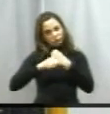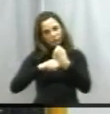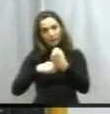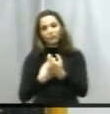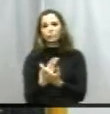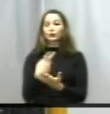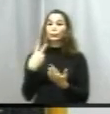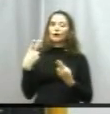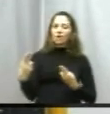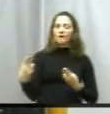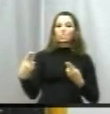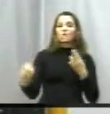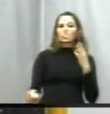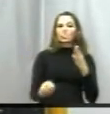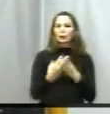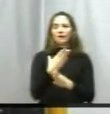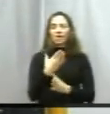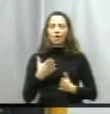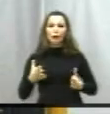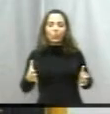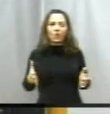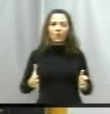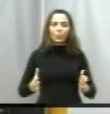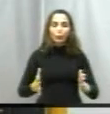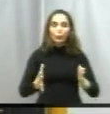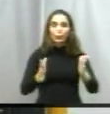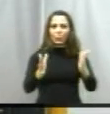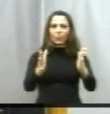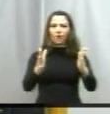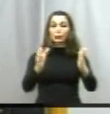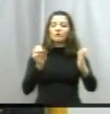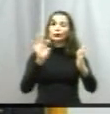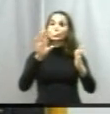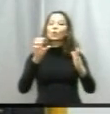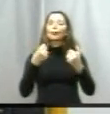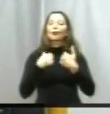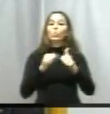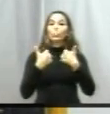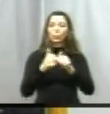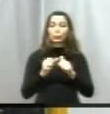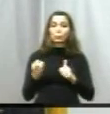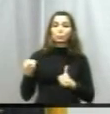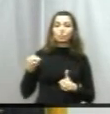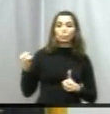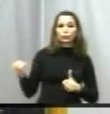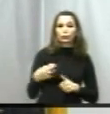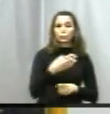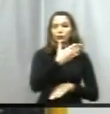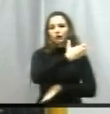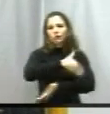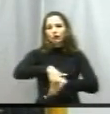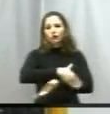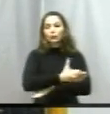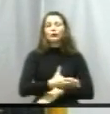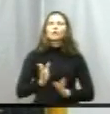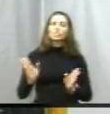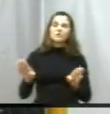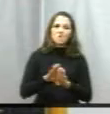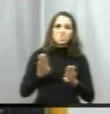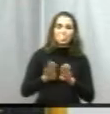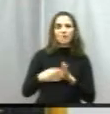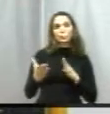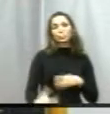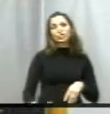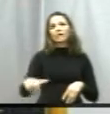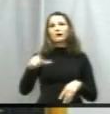questão da criação dos corredores de ônibus também, nas novas vias e nas que já existem a possibilidade